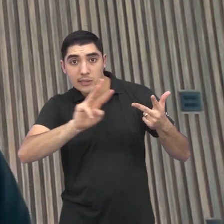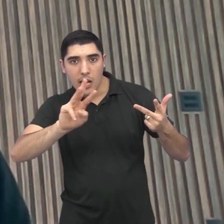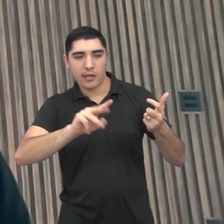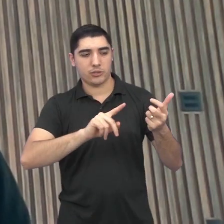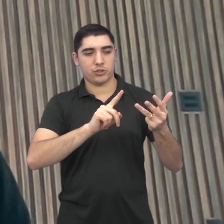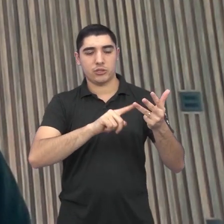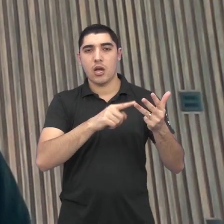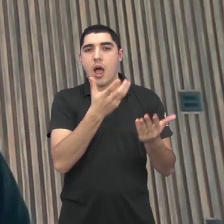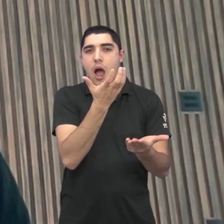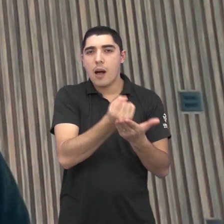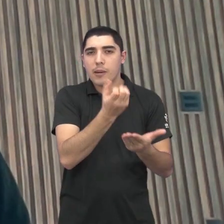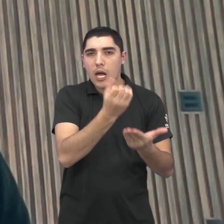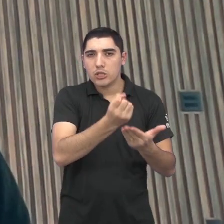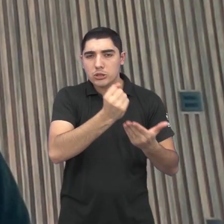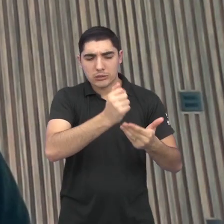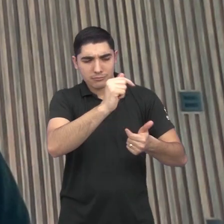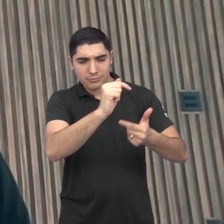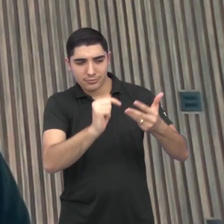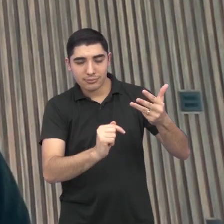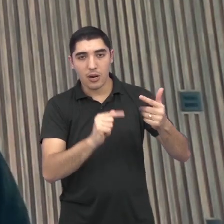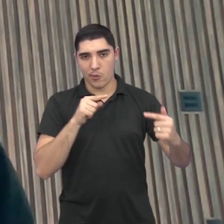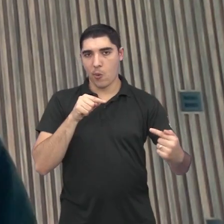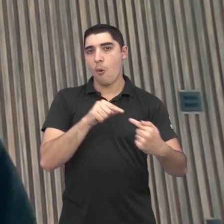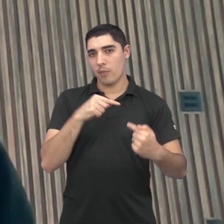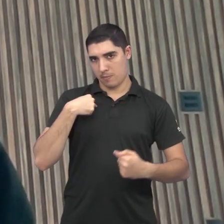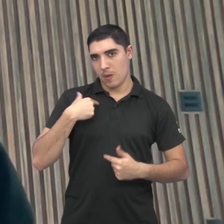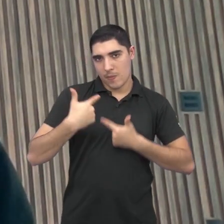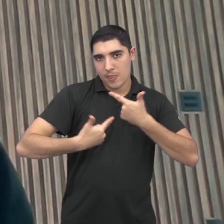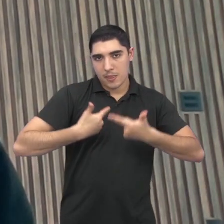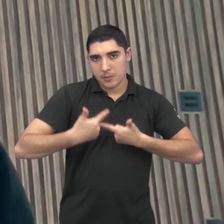parte aí do nosso trabalho, né?